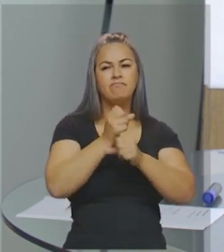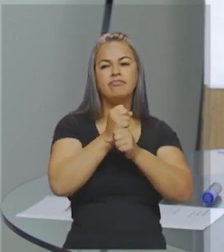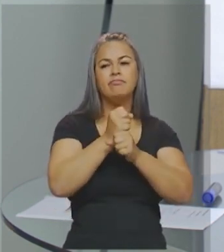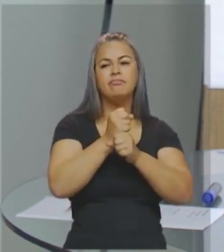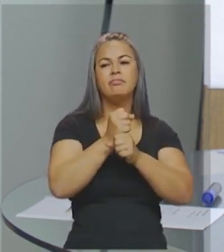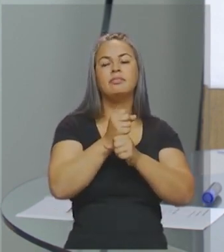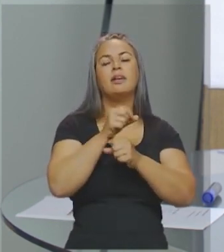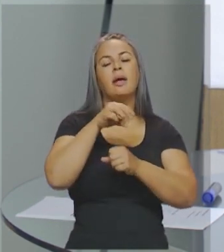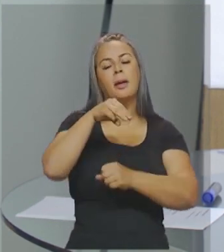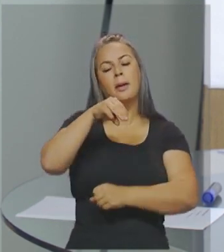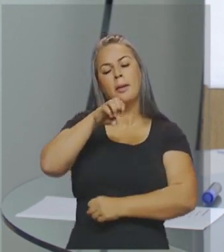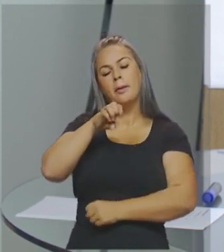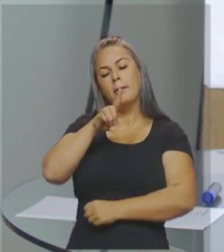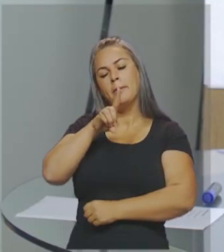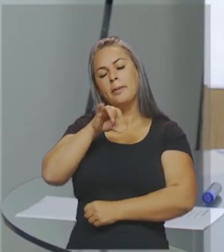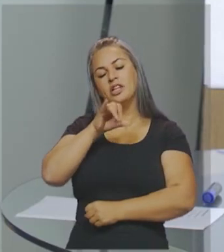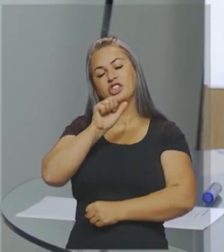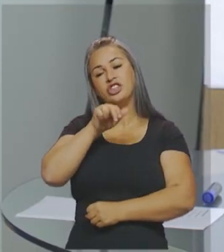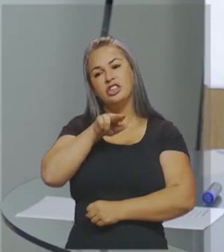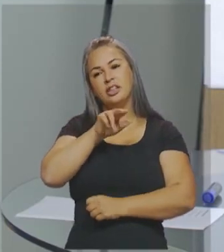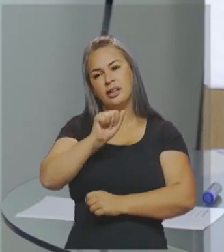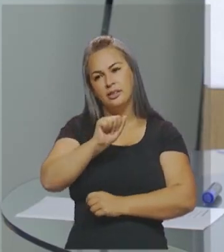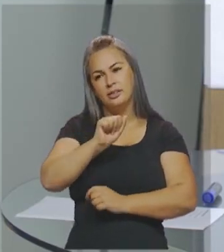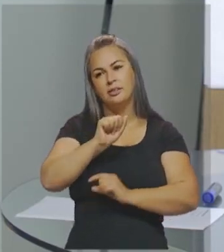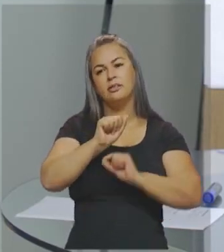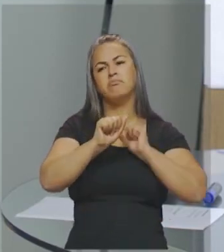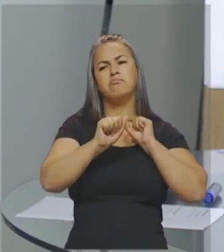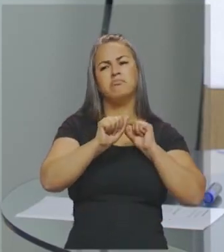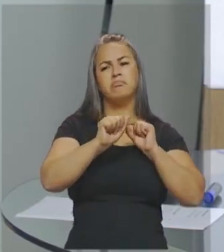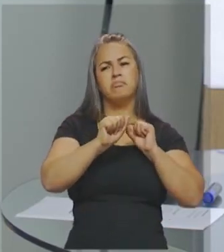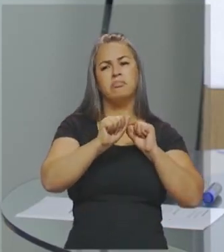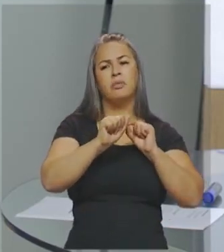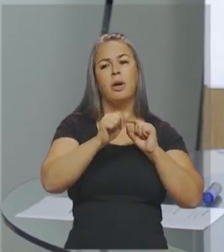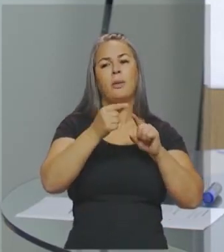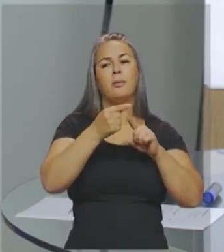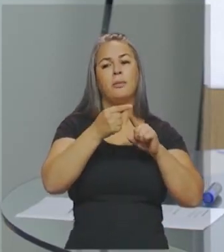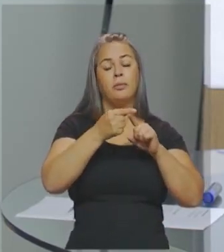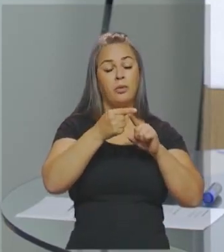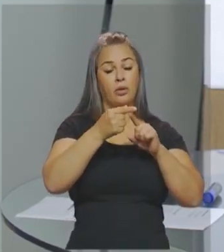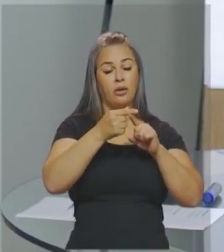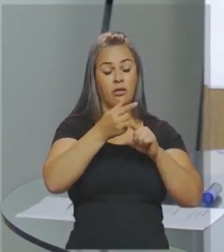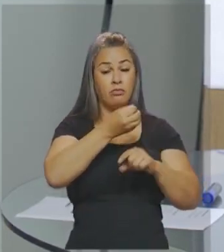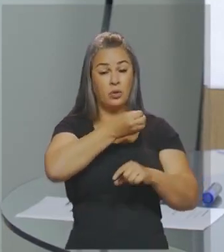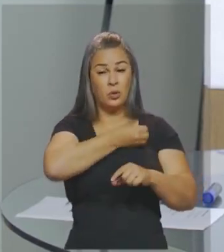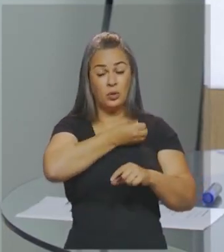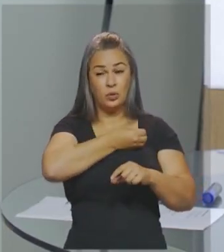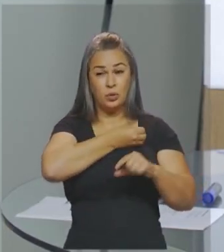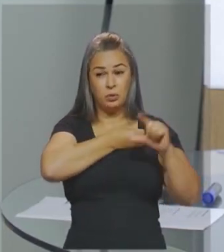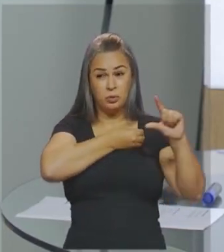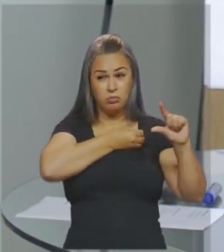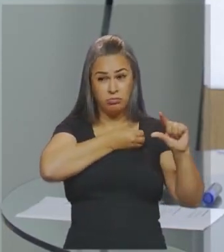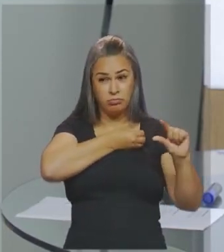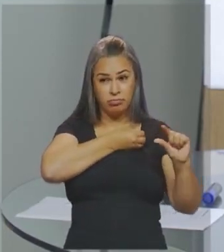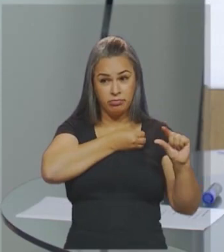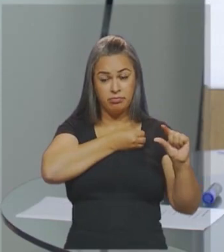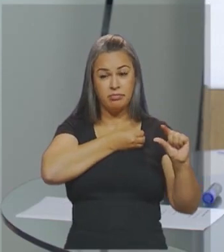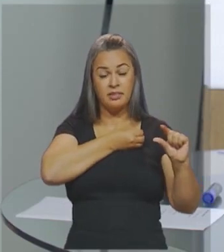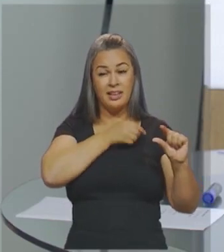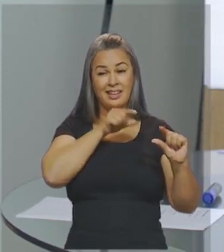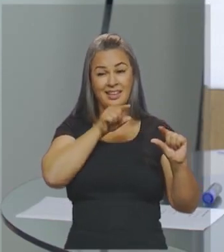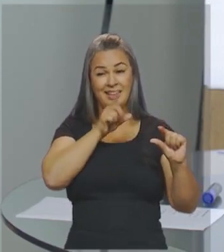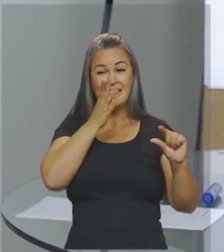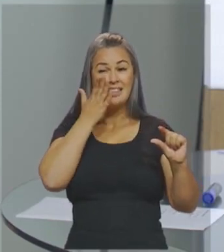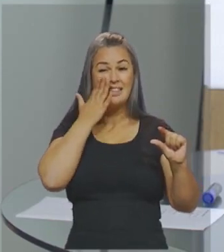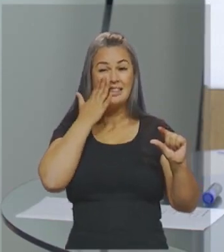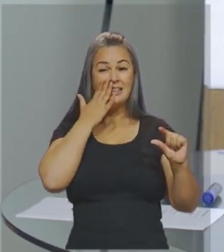por causa do valor 0 que jogou a média muito para baixo. Então, é essa que é a diferença aí do